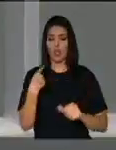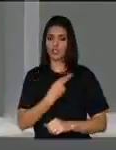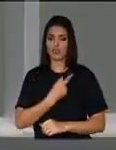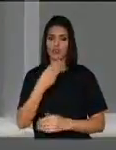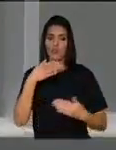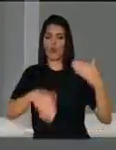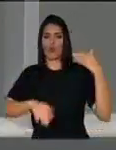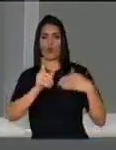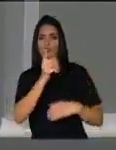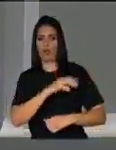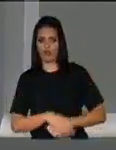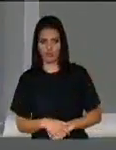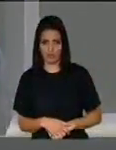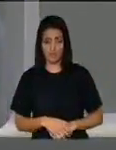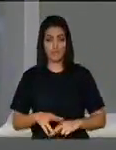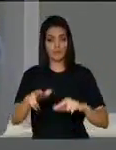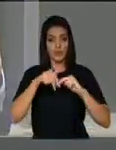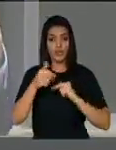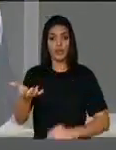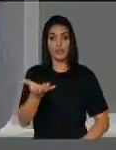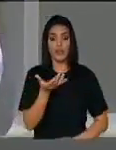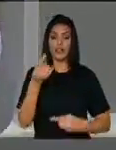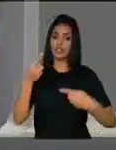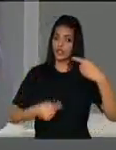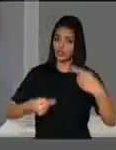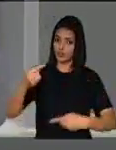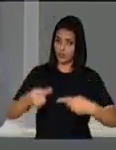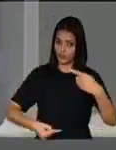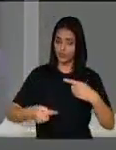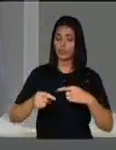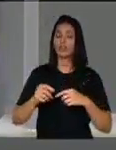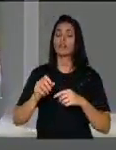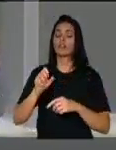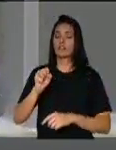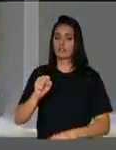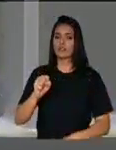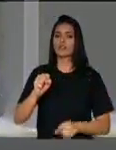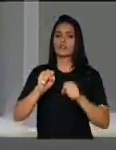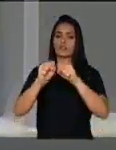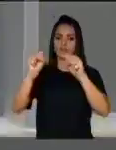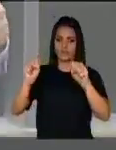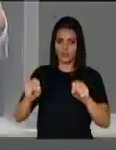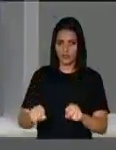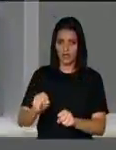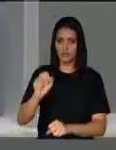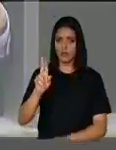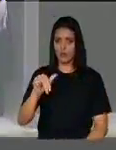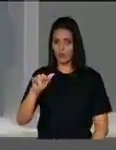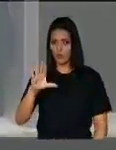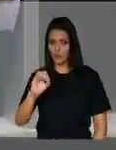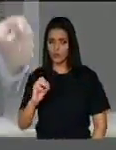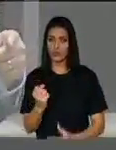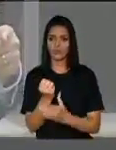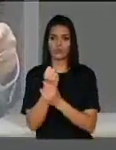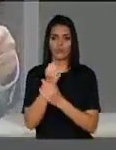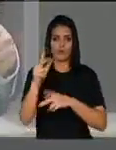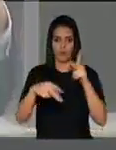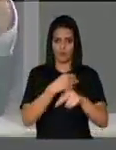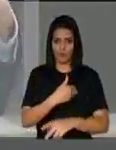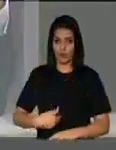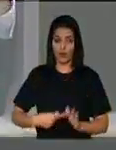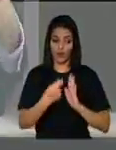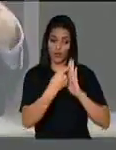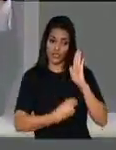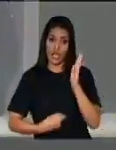contempla. Portanto, nós queremos discutir um Sistema Único de Segurança Pública em cima de um texto acordado